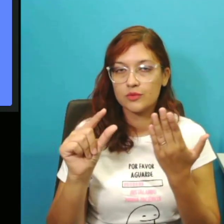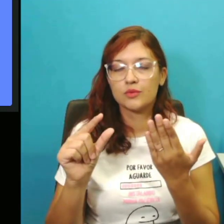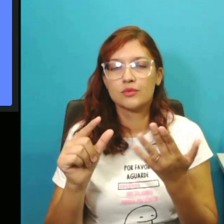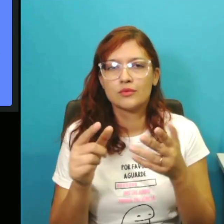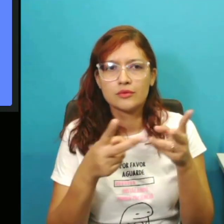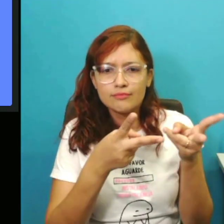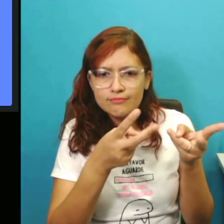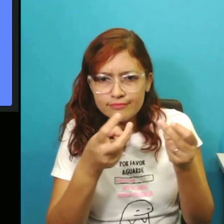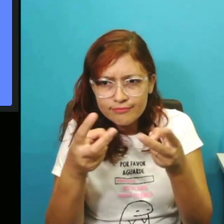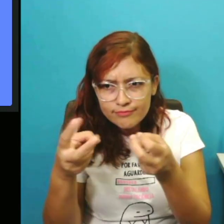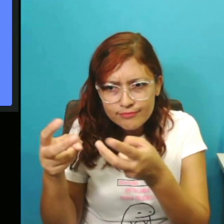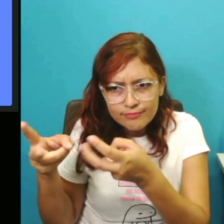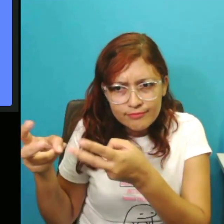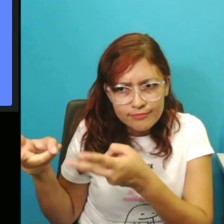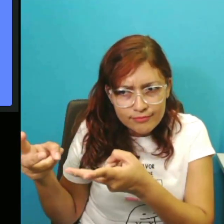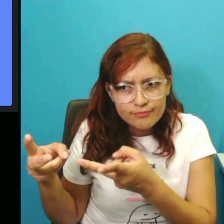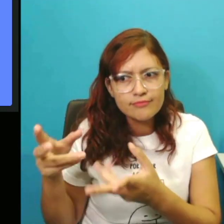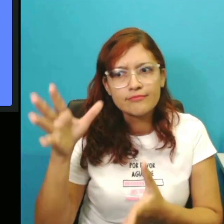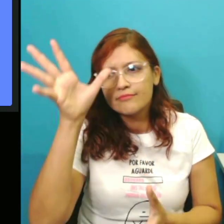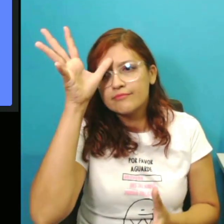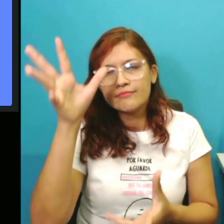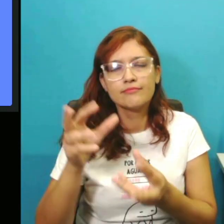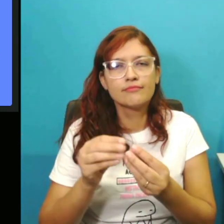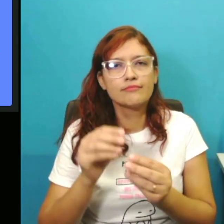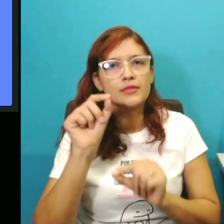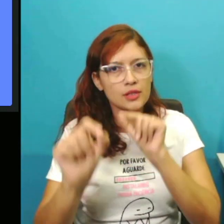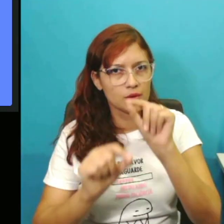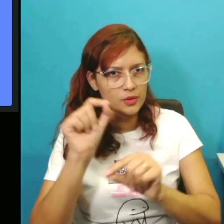Os autores notaram